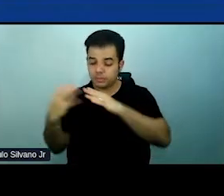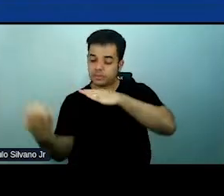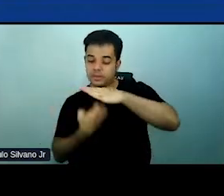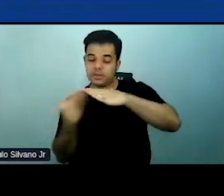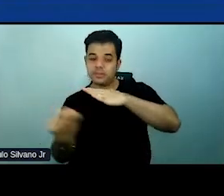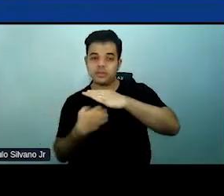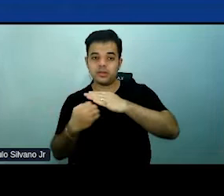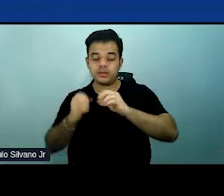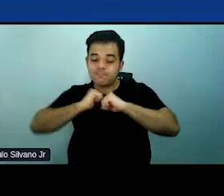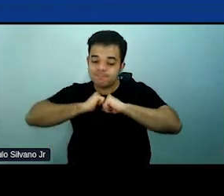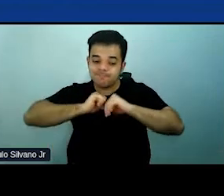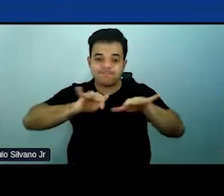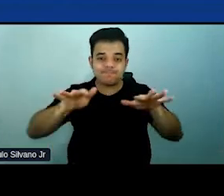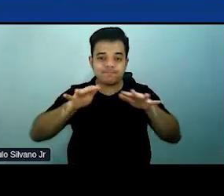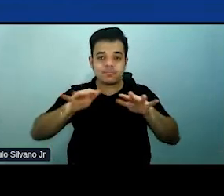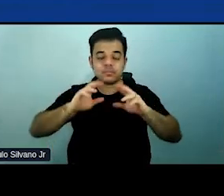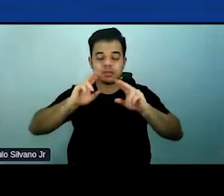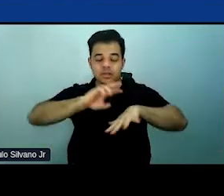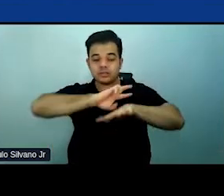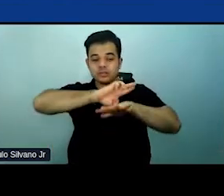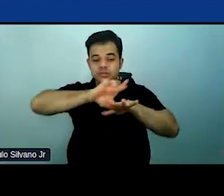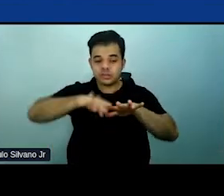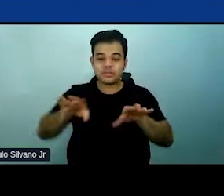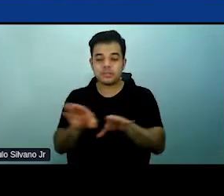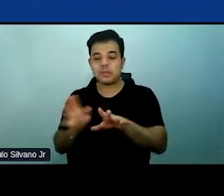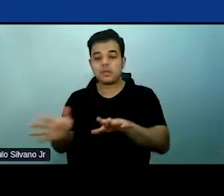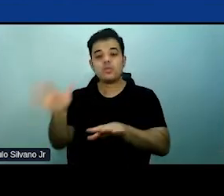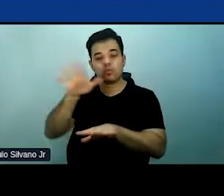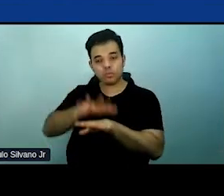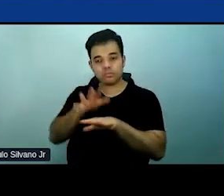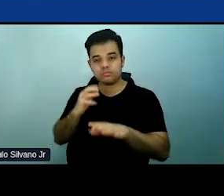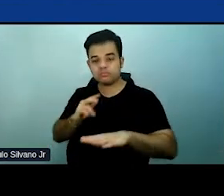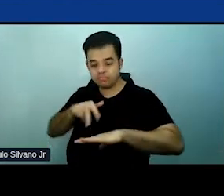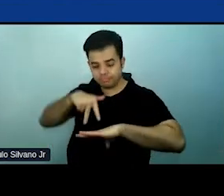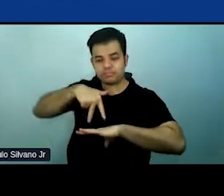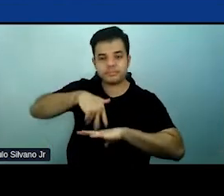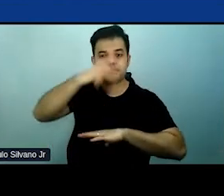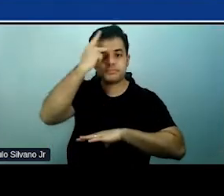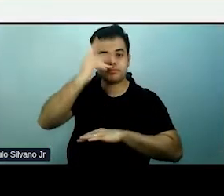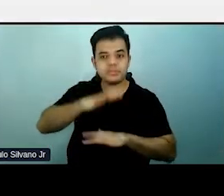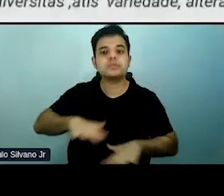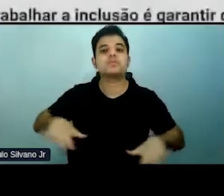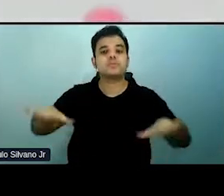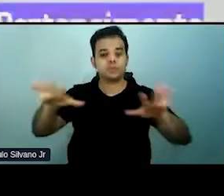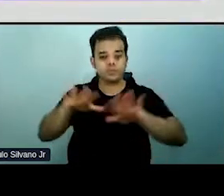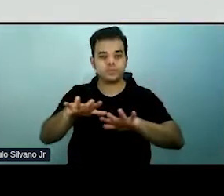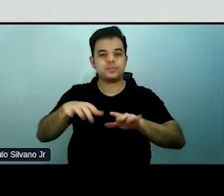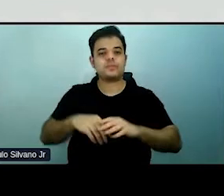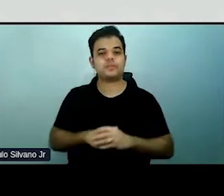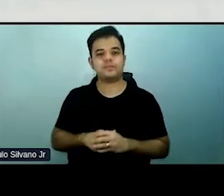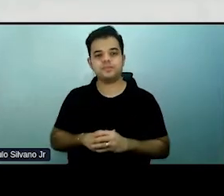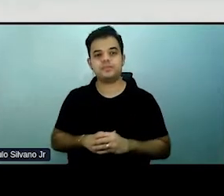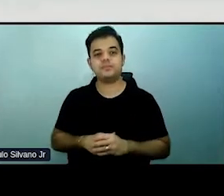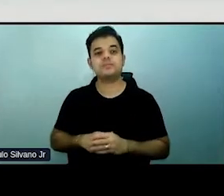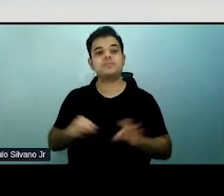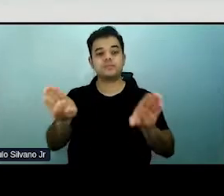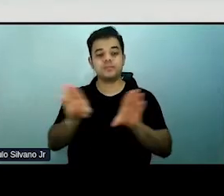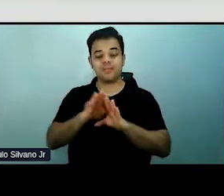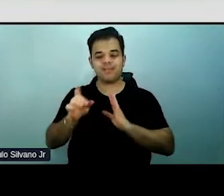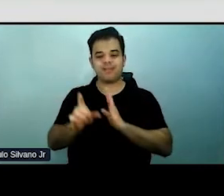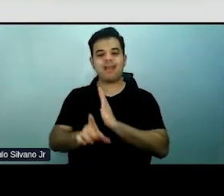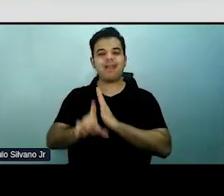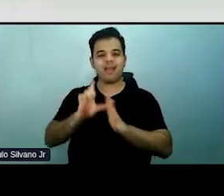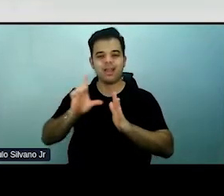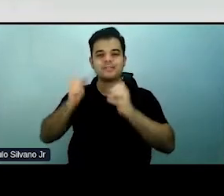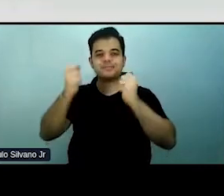fomentar a diversidade com um olhar de inclusão e de pertencimento a todas as pessoas. Até só eu